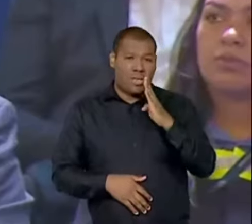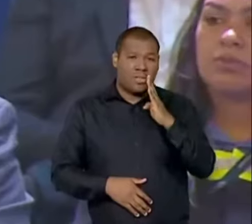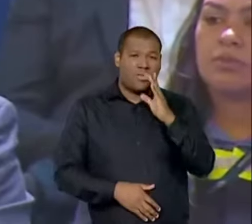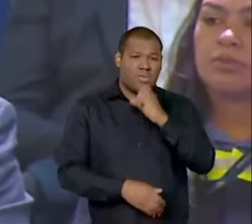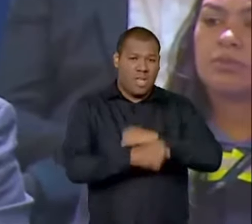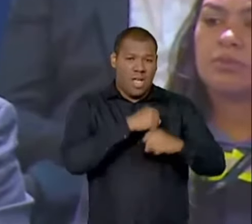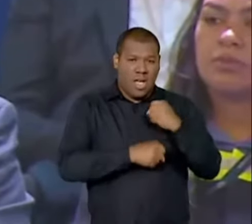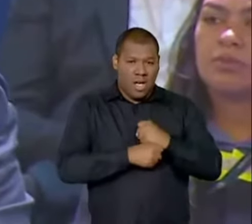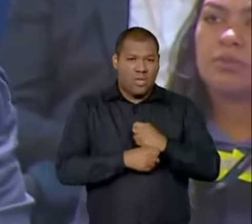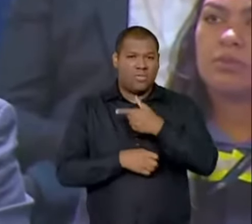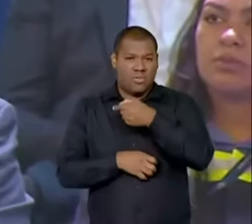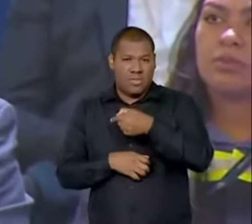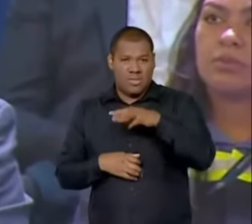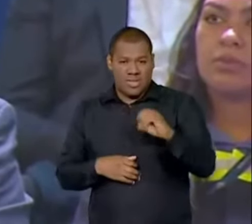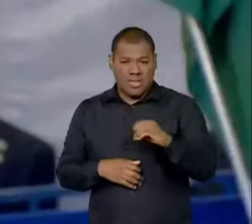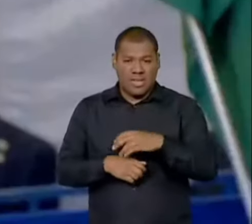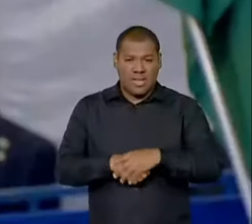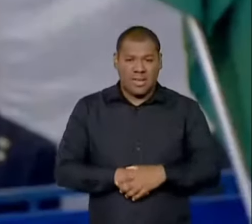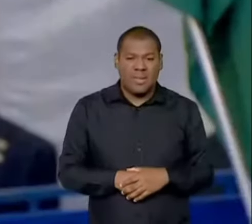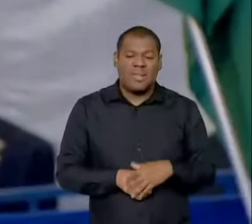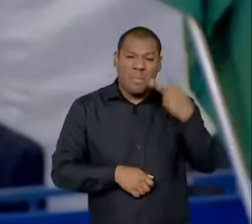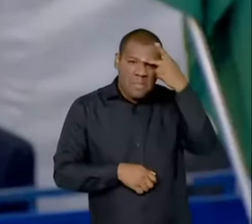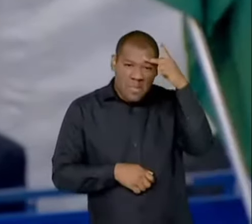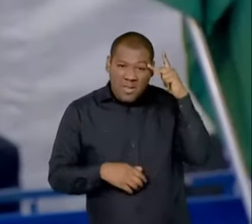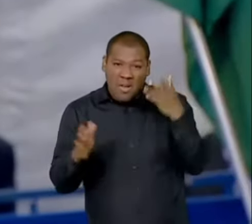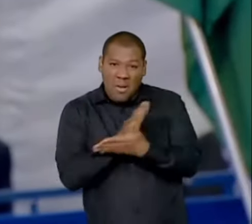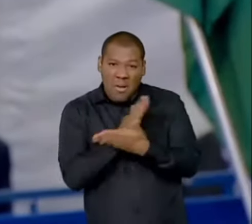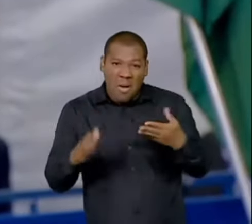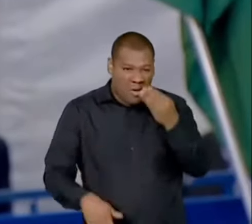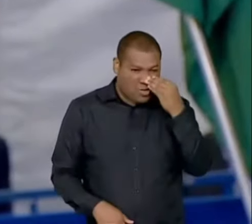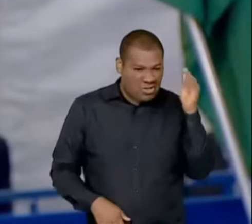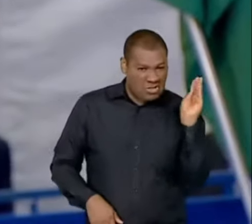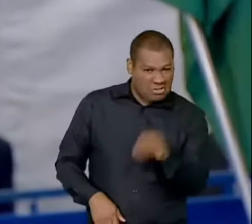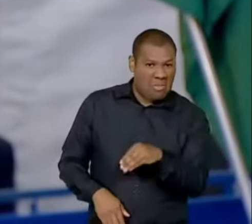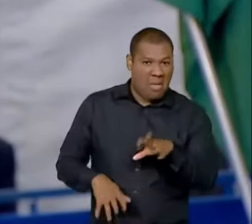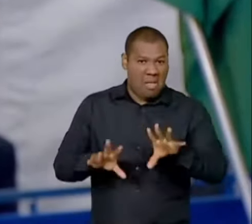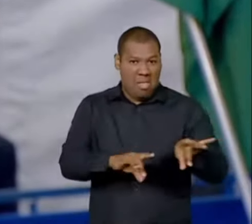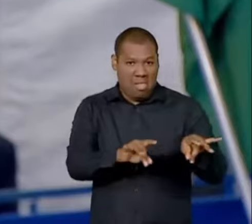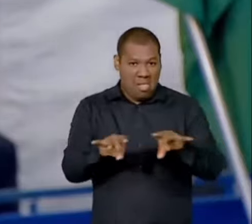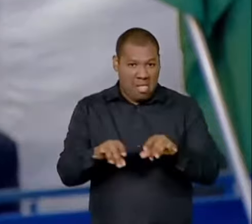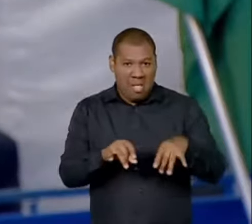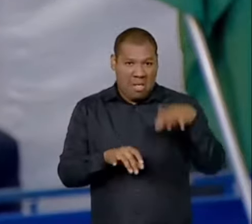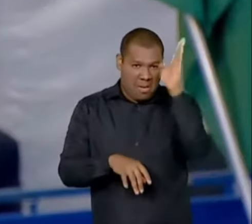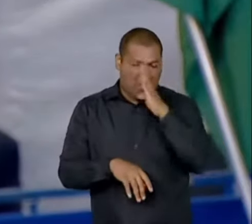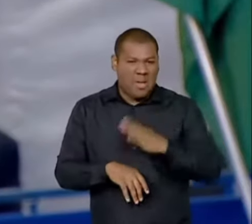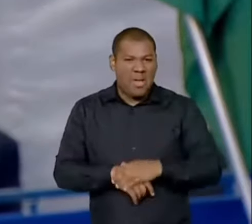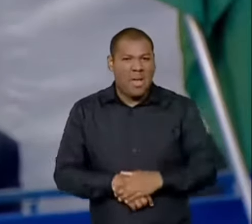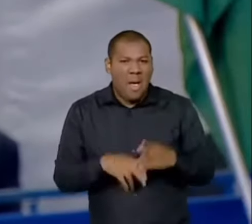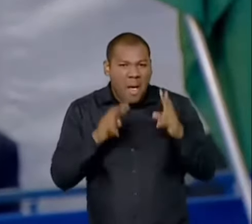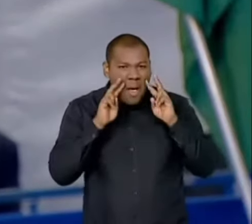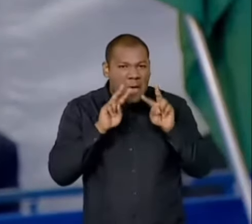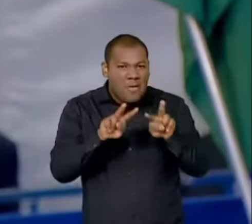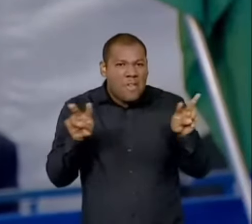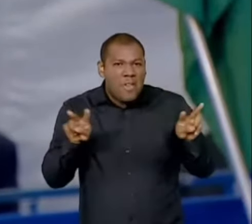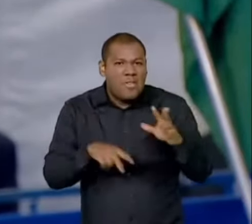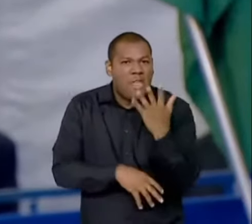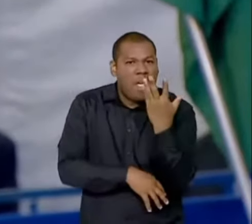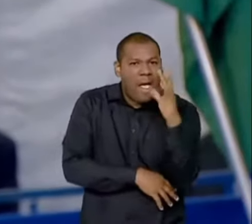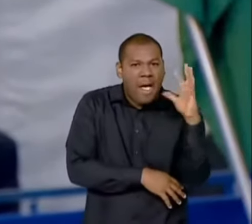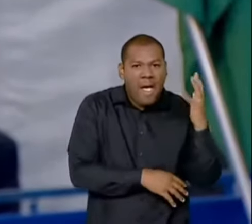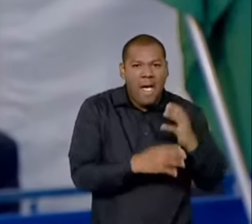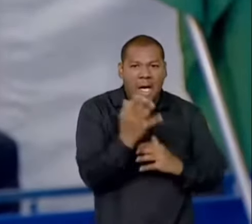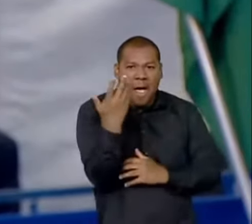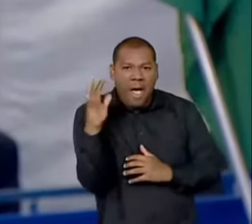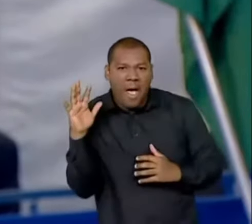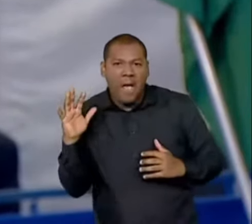na década de 70, era tido como terra imprestável. A gente, quando passava no lugar que vinha uma mata toda torta,